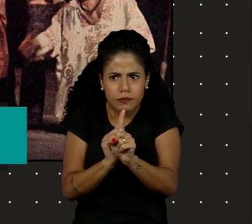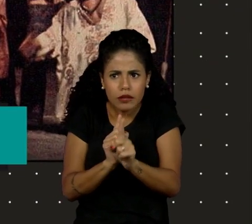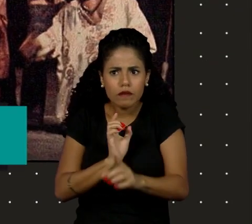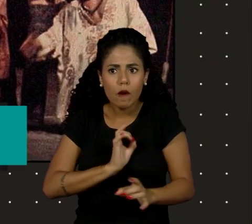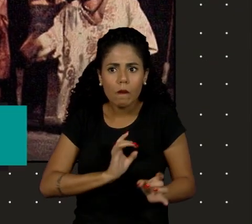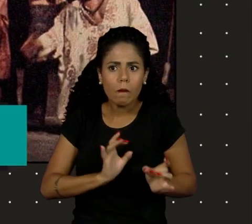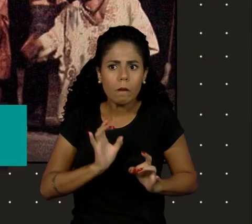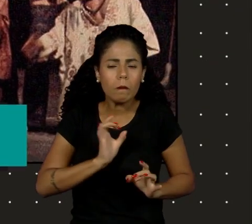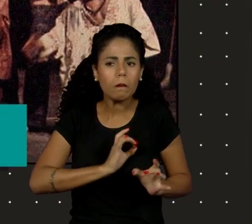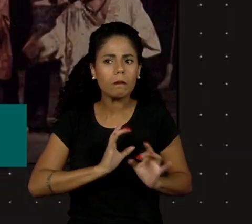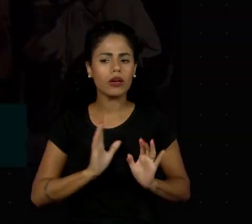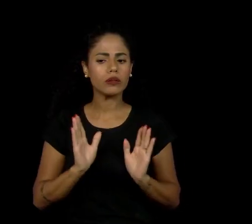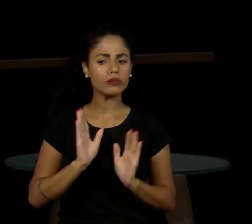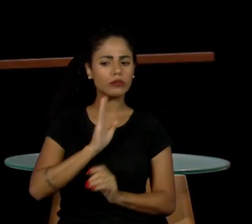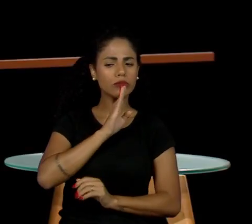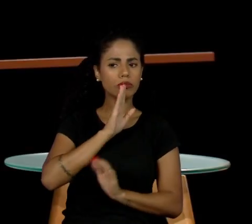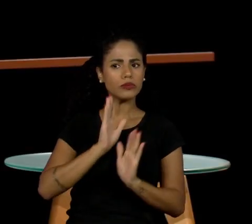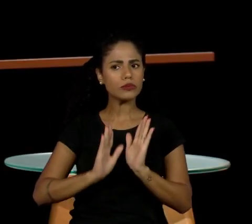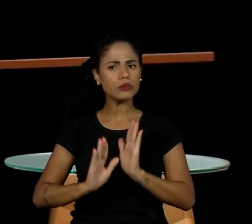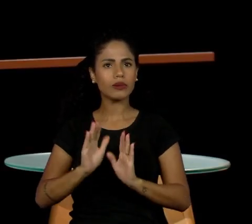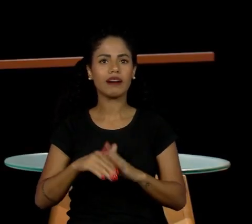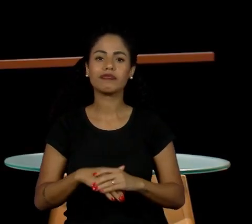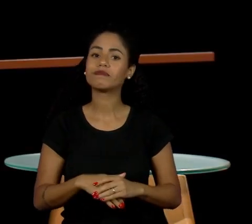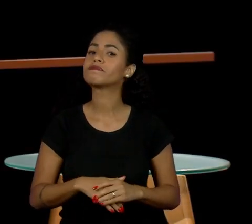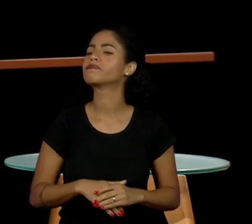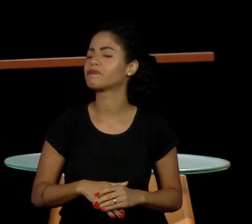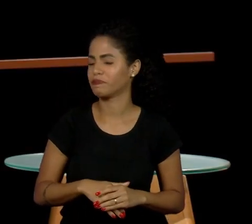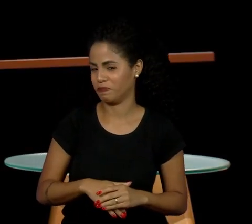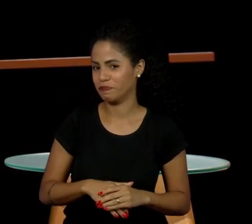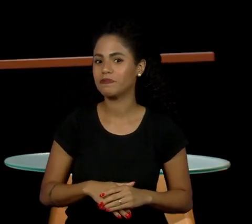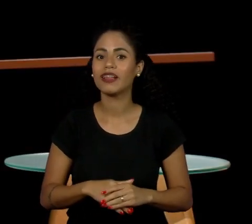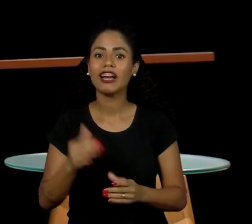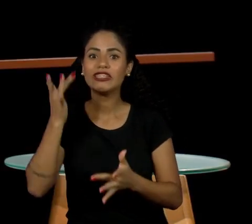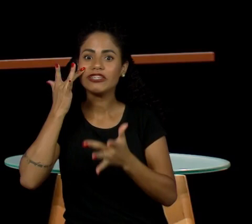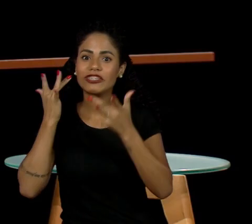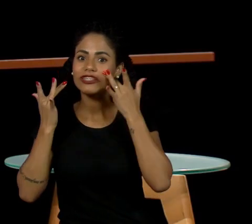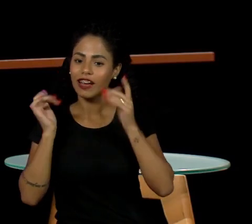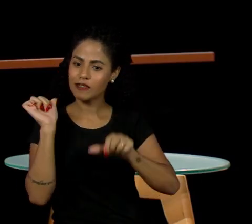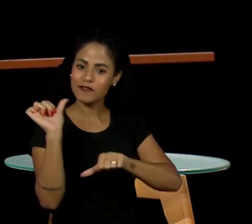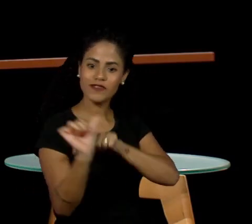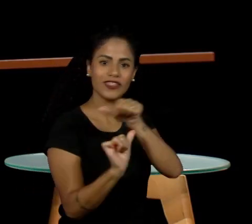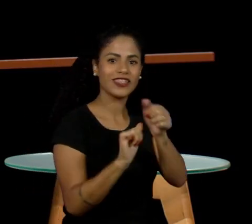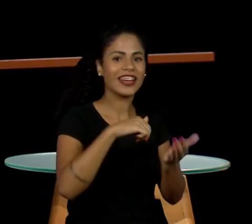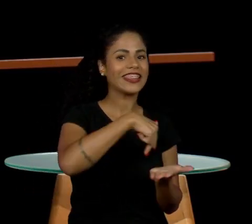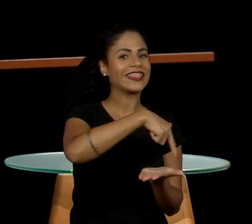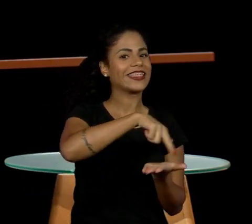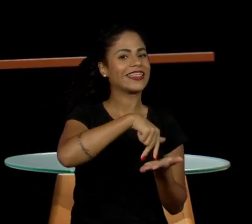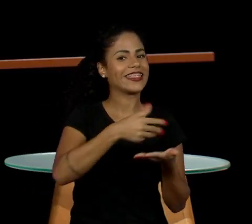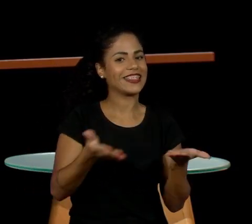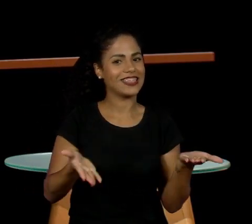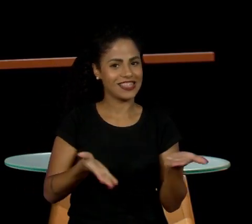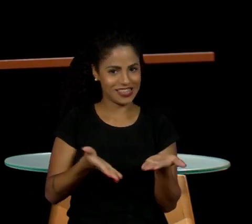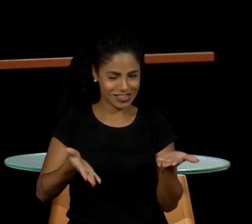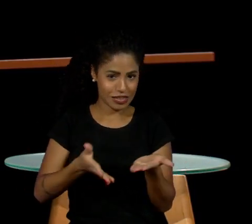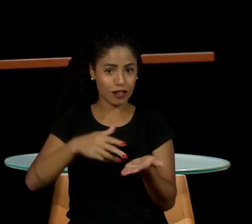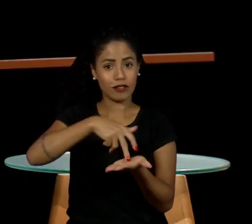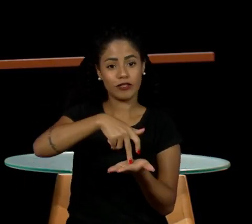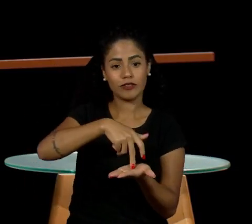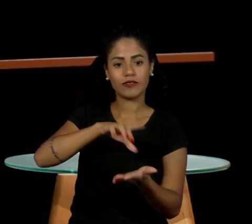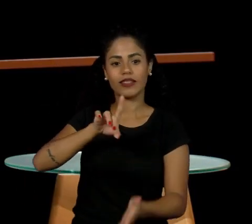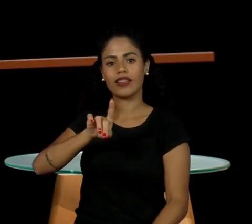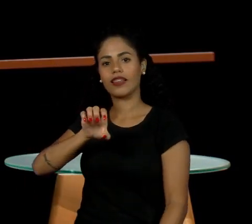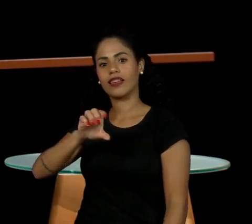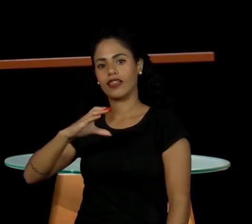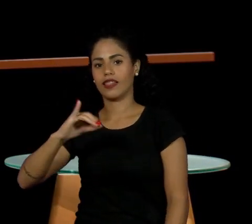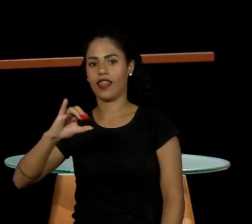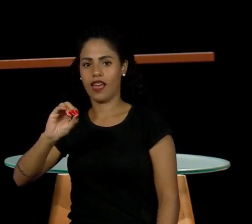eu ficava mais escondido. Muito bem, vamos do teatro para a dança. O bailarino e coreógrafo Décio Otero,